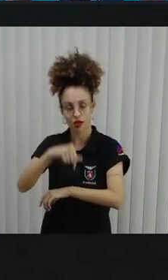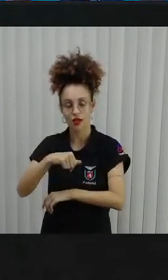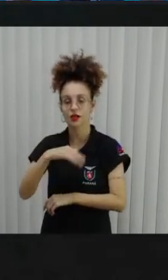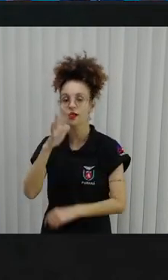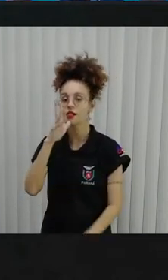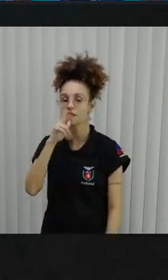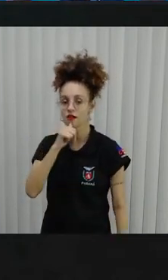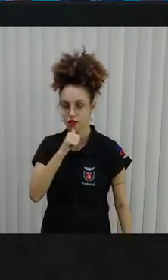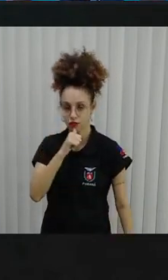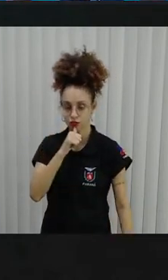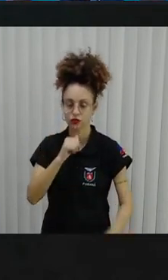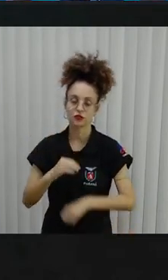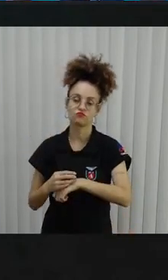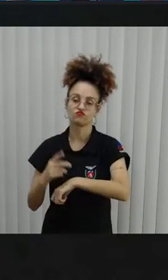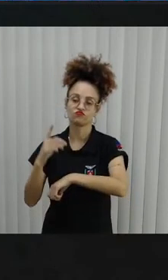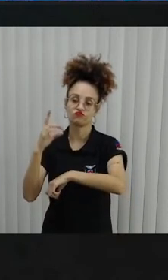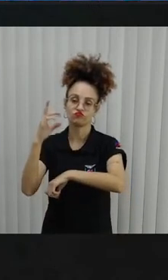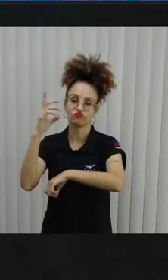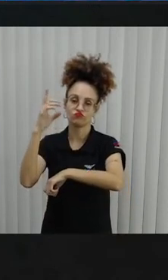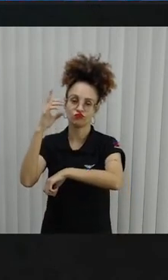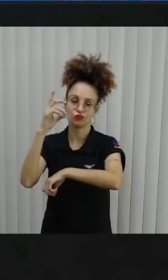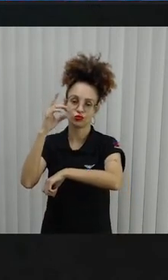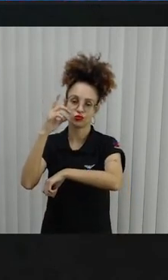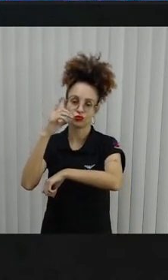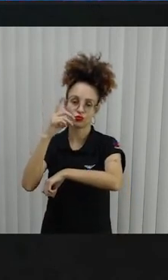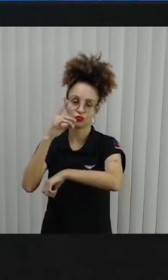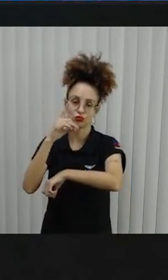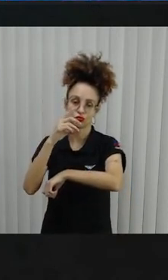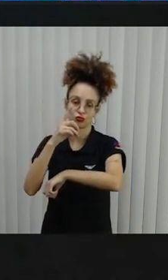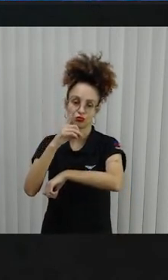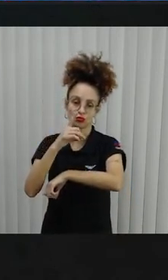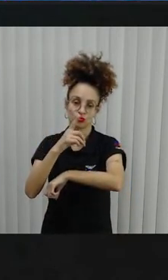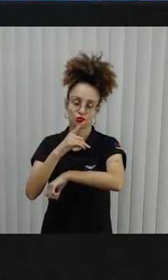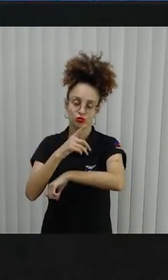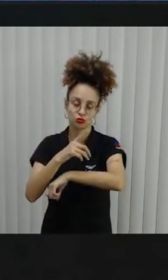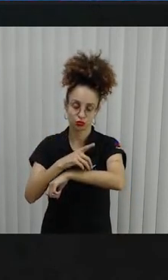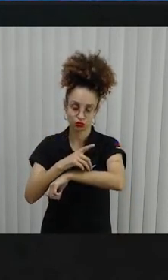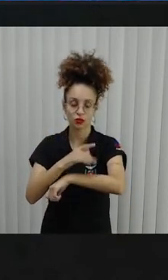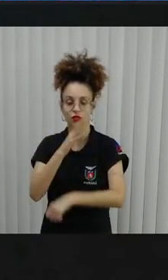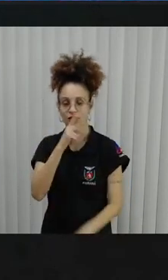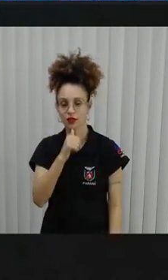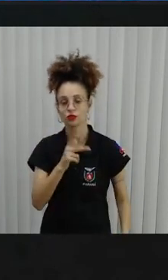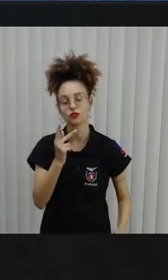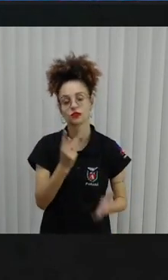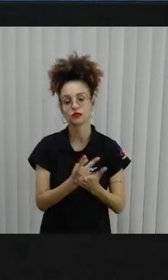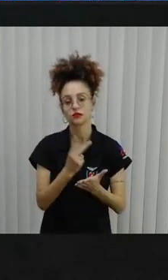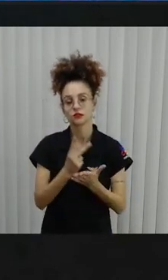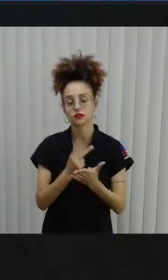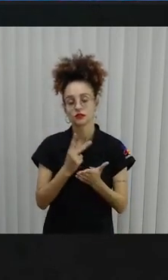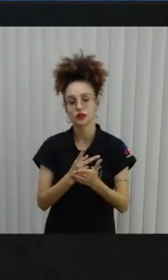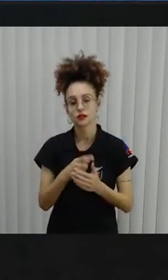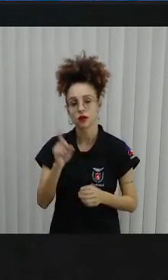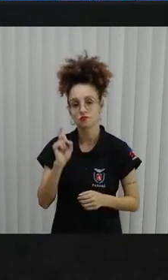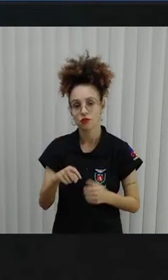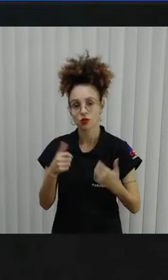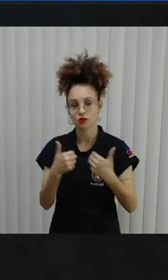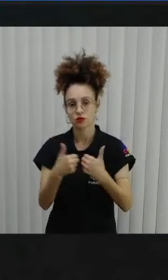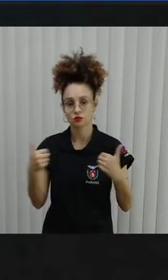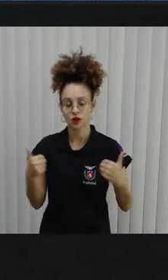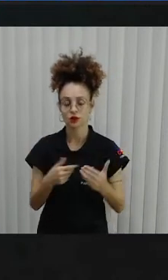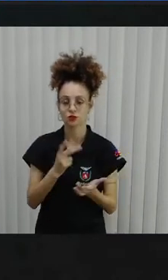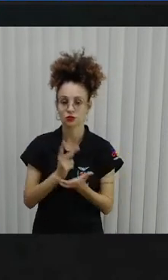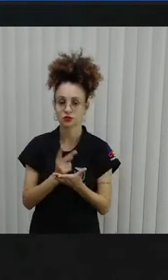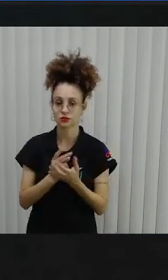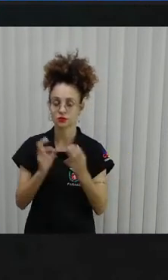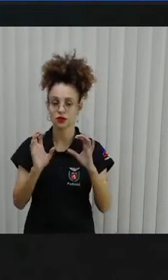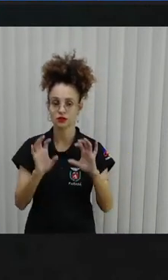lento e aí vai... É isso aí. Boa. Isso a gente quer que se repita sempre que... por pressionado. Então, eu vou colocar esses dois códigos